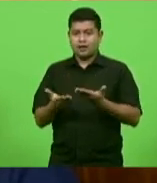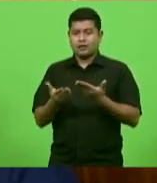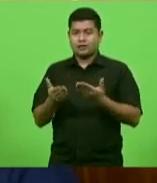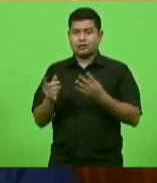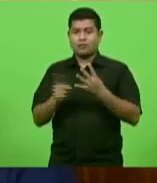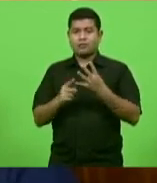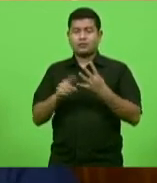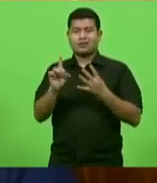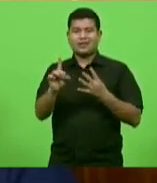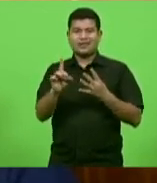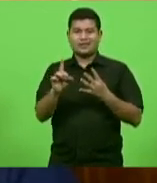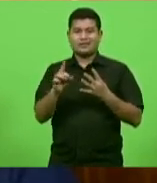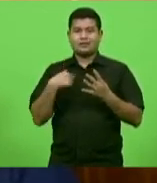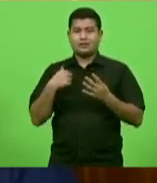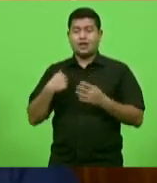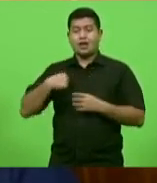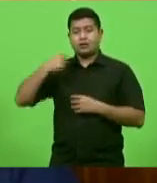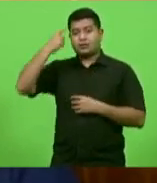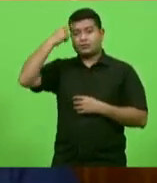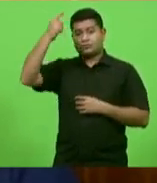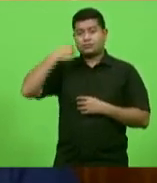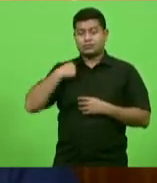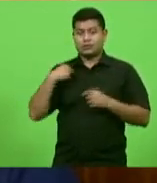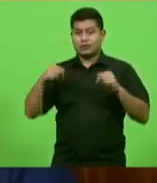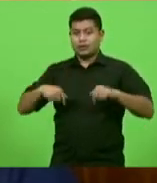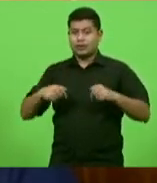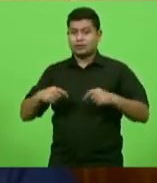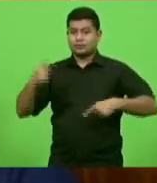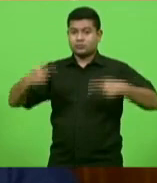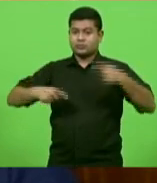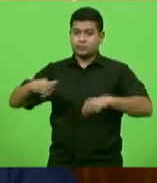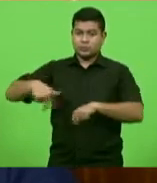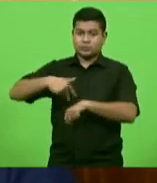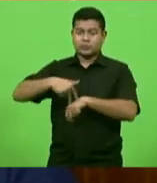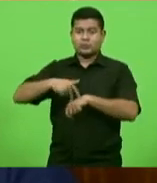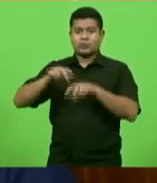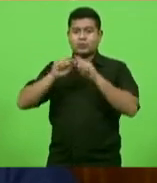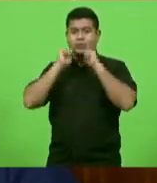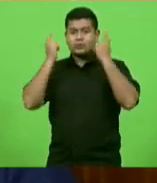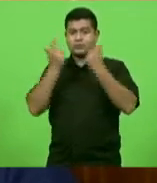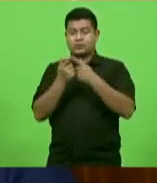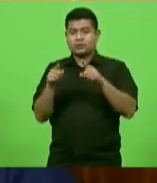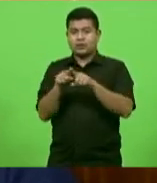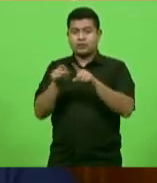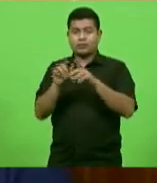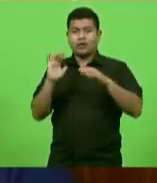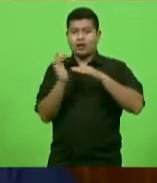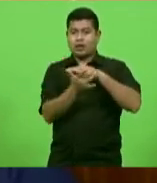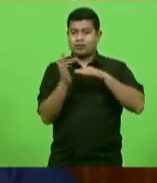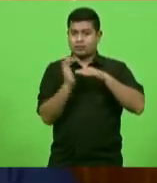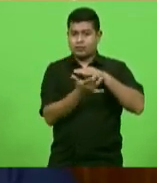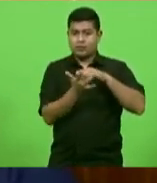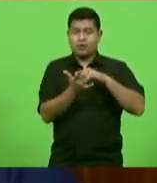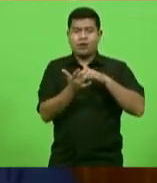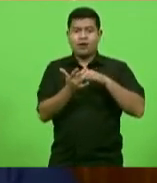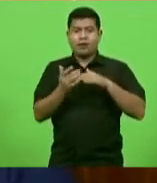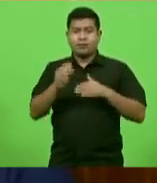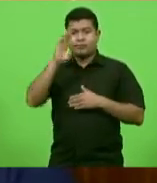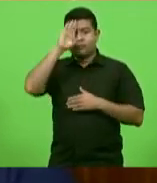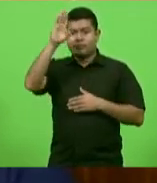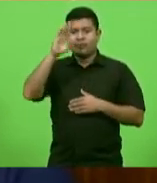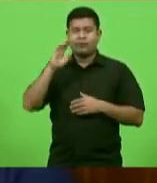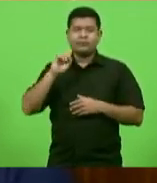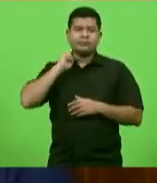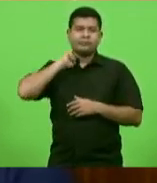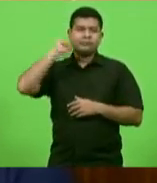lembrar que este mesmo deputado abordou essa questão na tribuna da Assembleia Legislativa e nas redes sociais, principalmente em